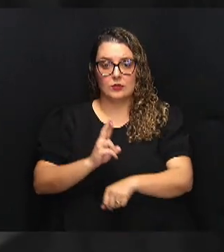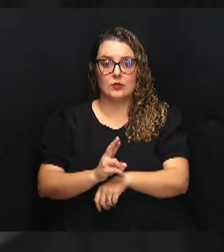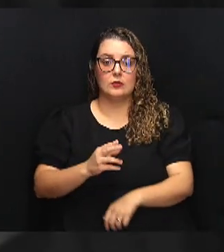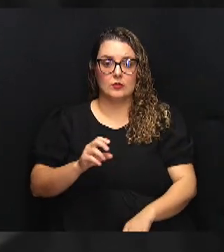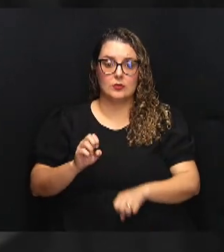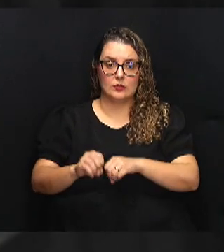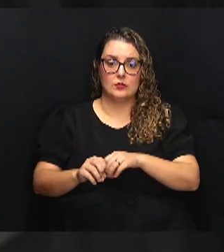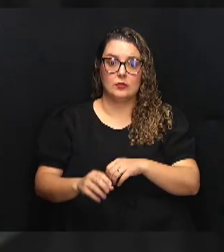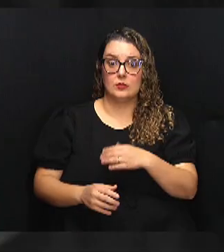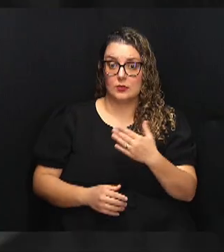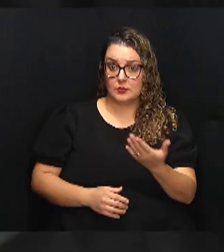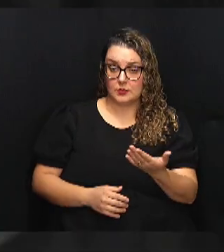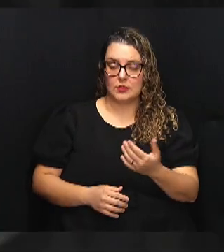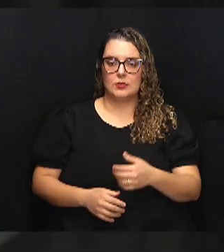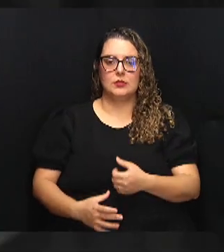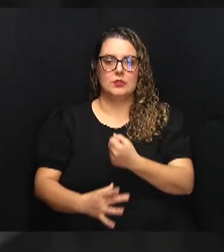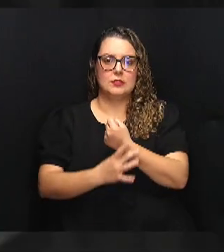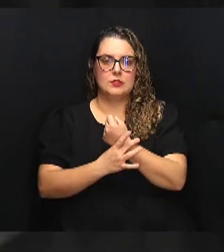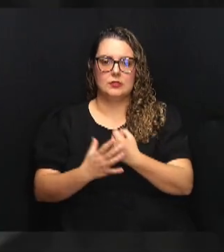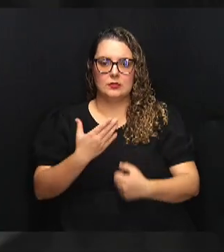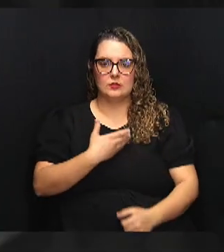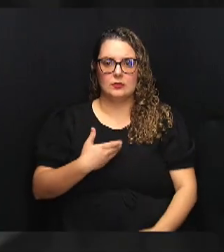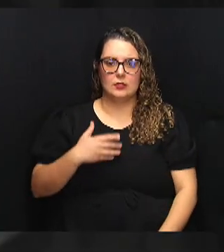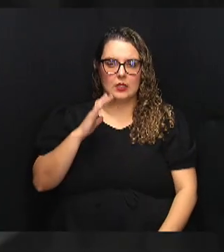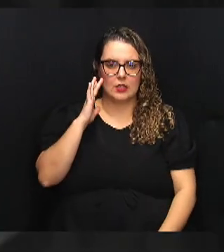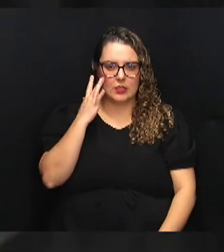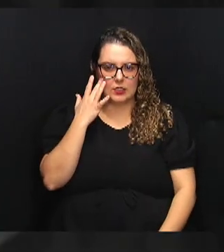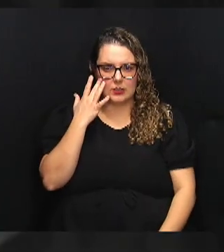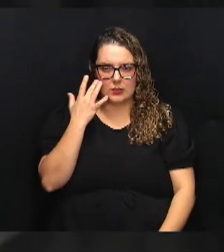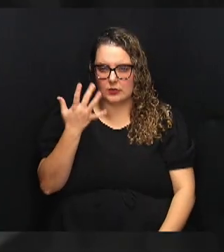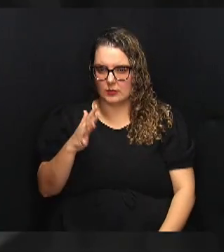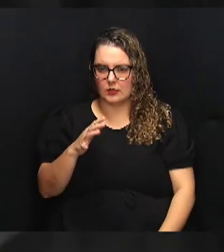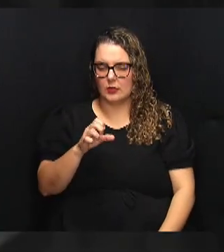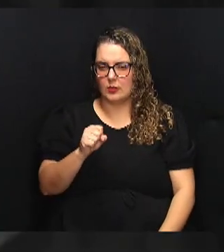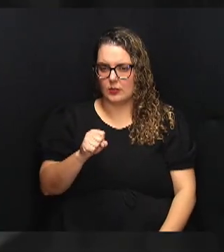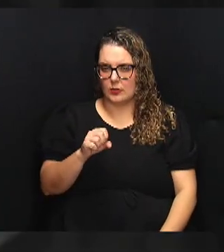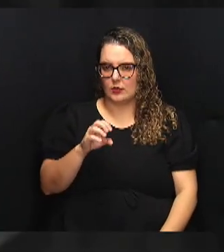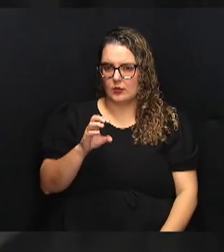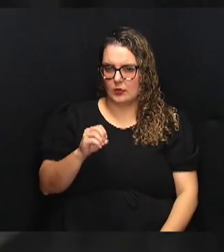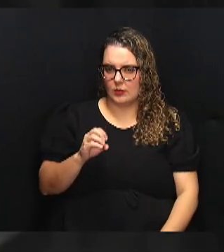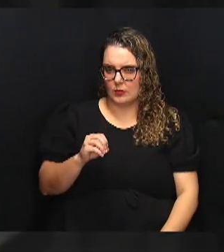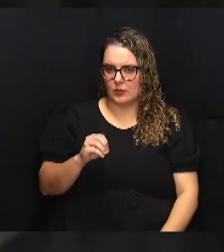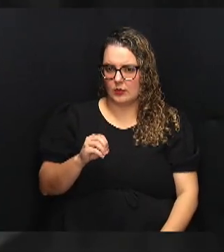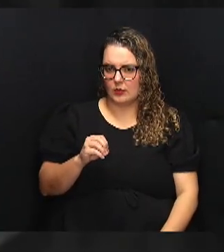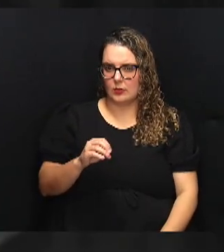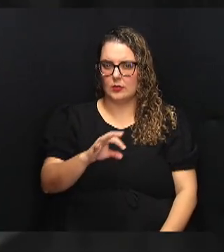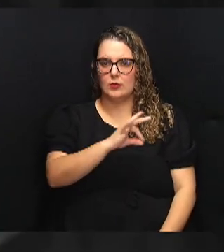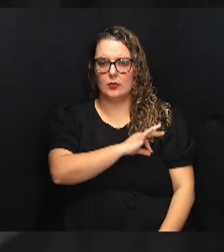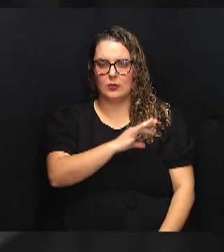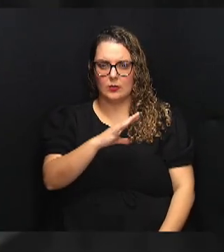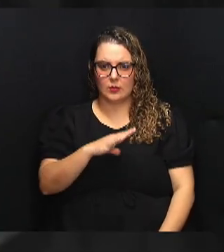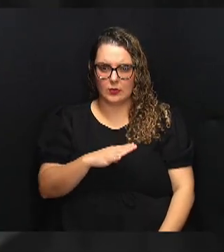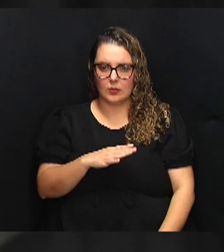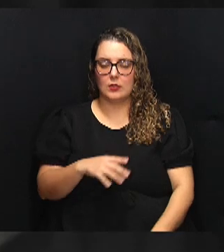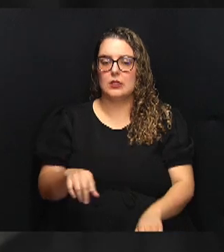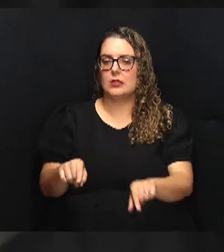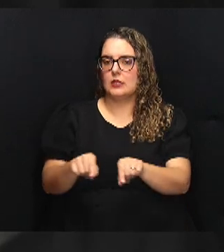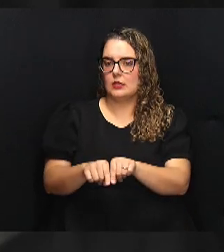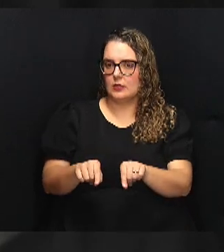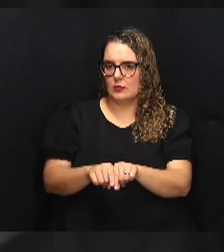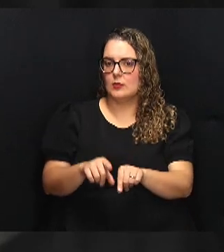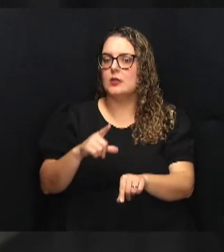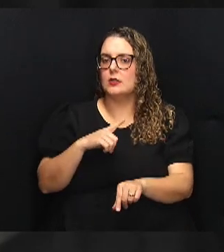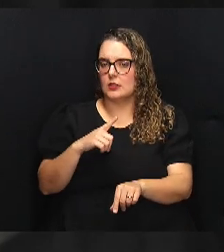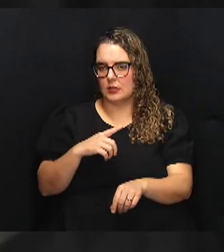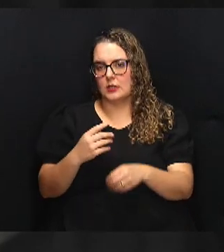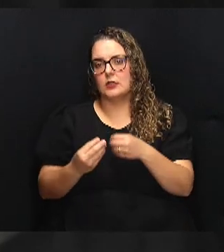no lado da segurança pública, se não me engano são aproximadamente 800 guardas municipais, ele também tem condições